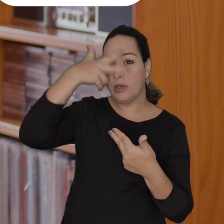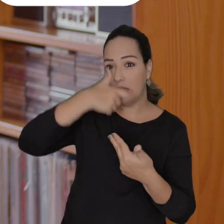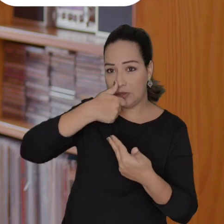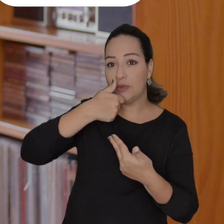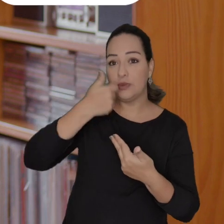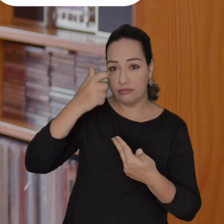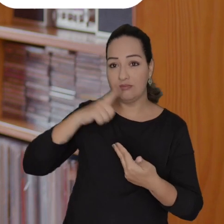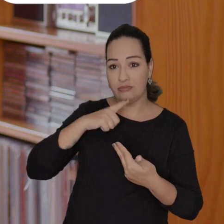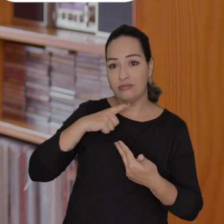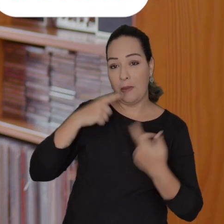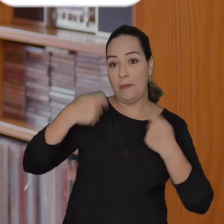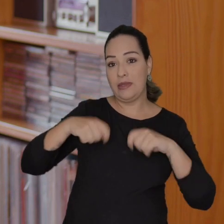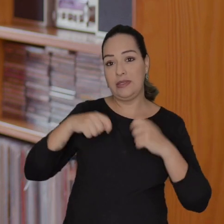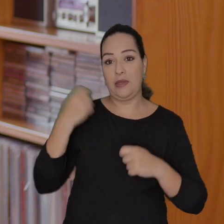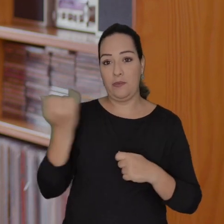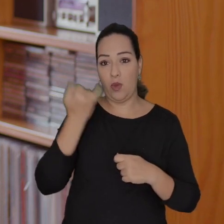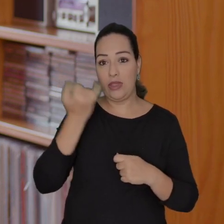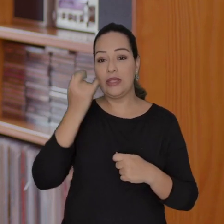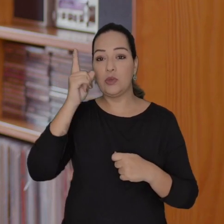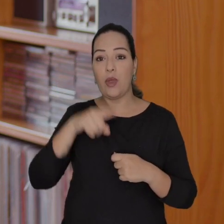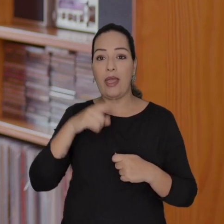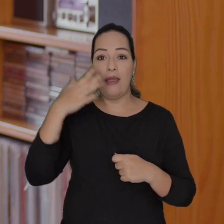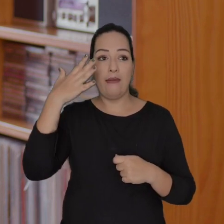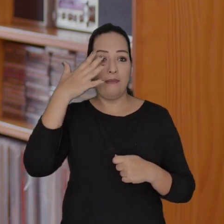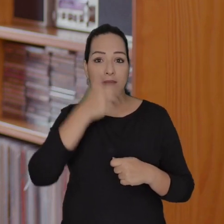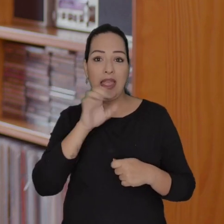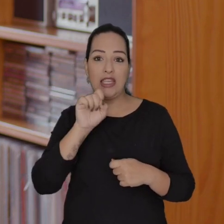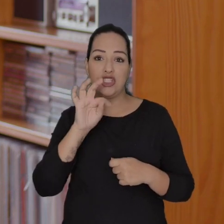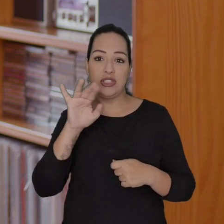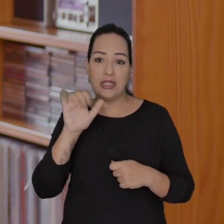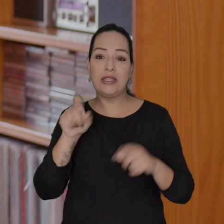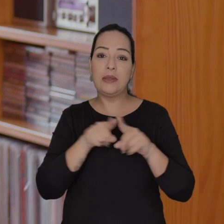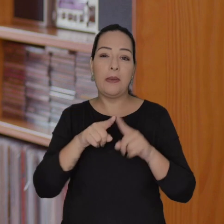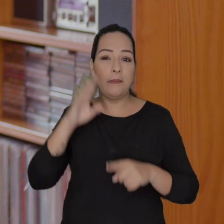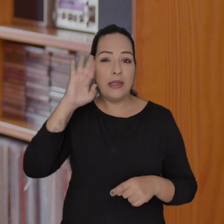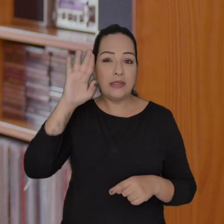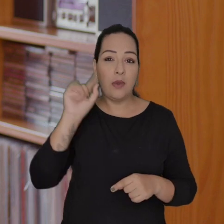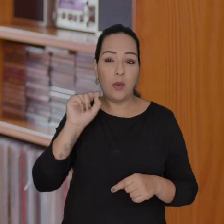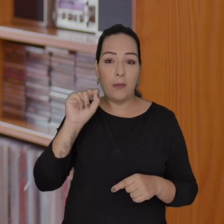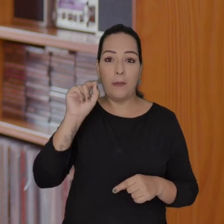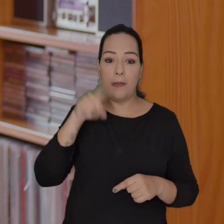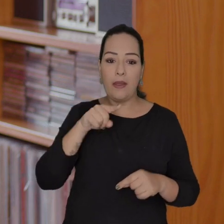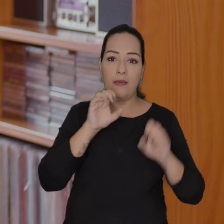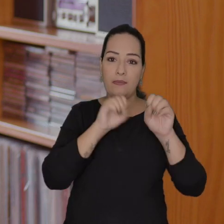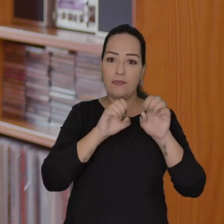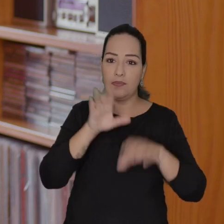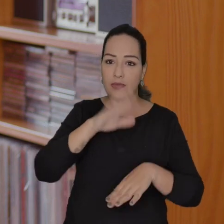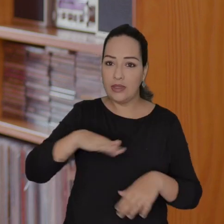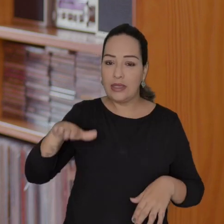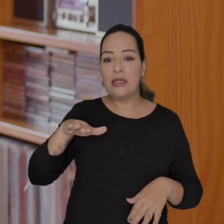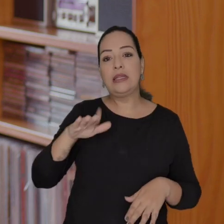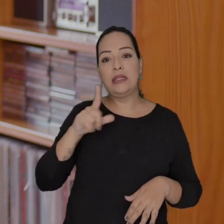ser bonito, né, de ser esteticamente belo, principalmente pensando no caso da